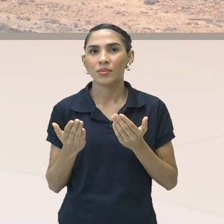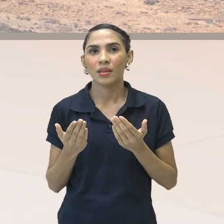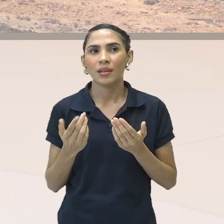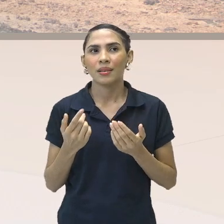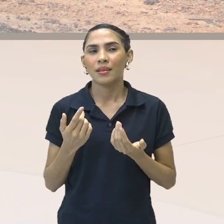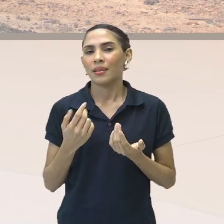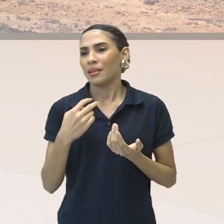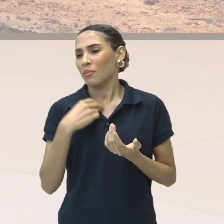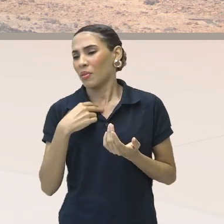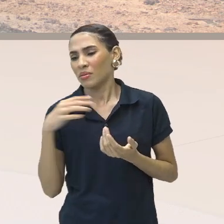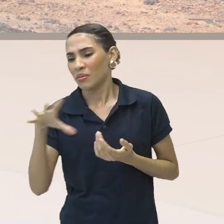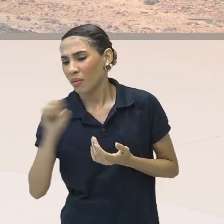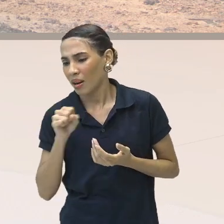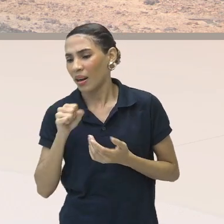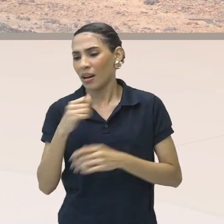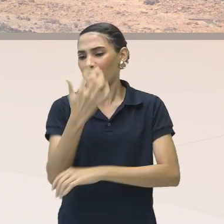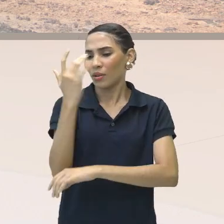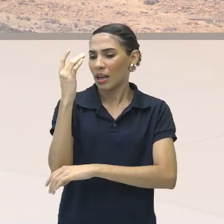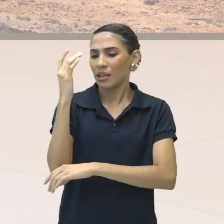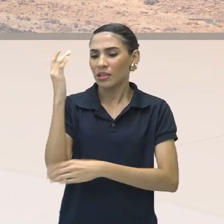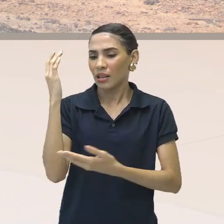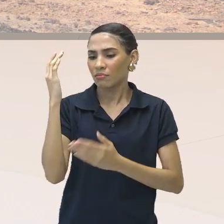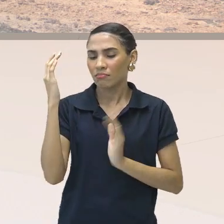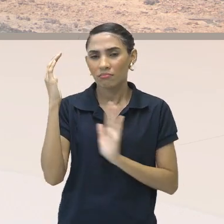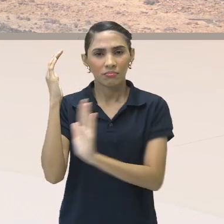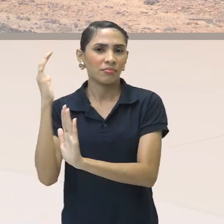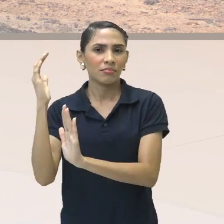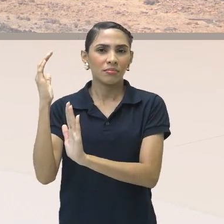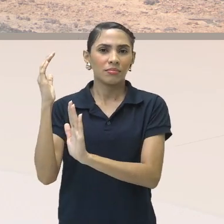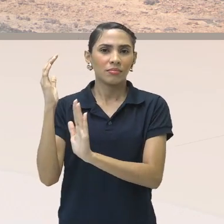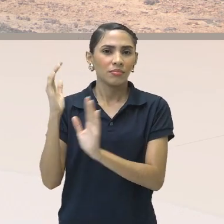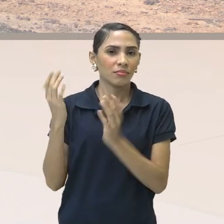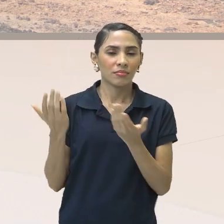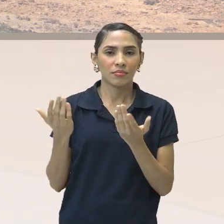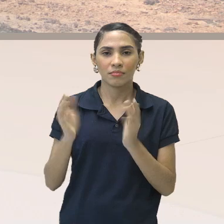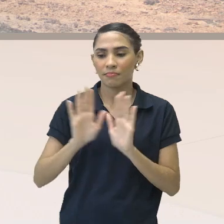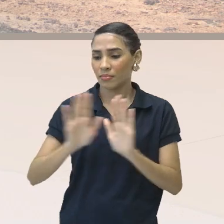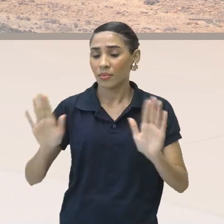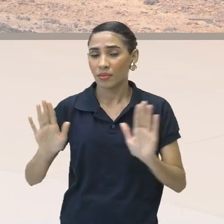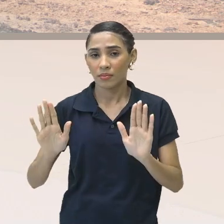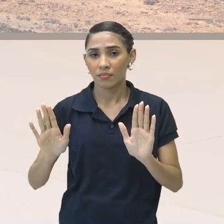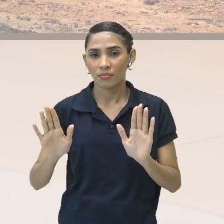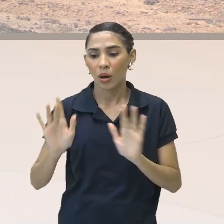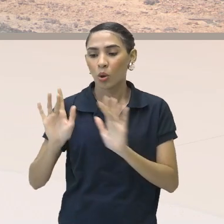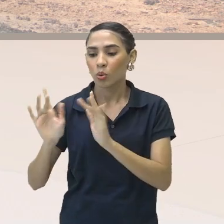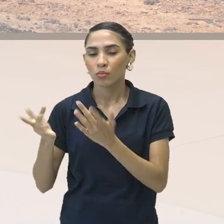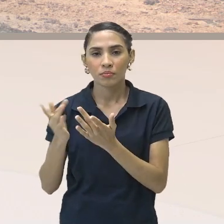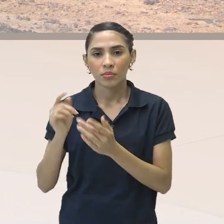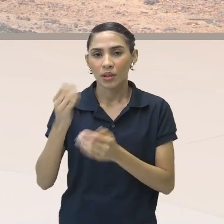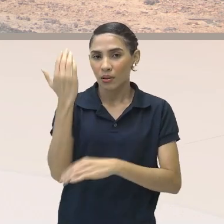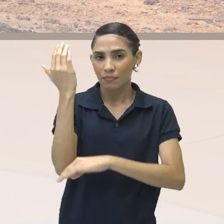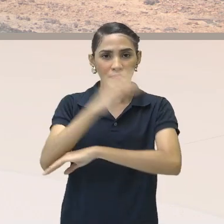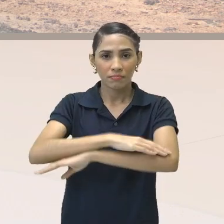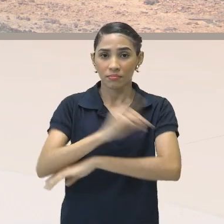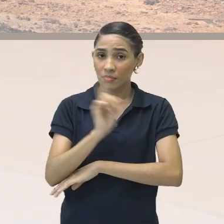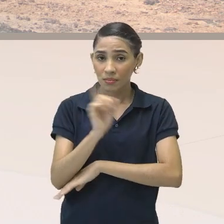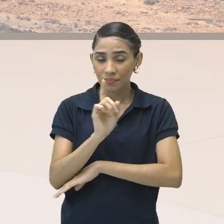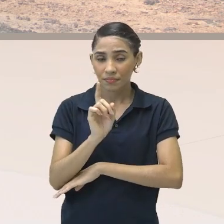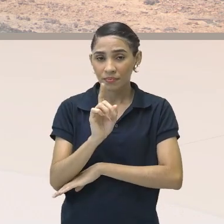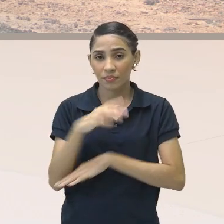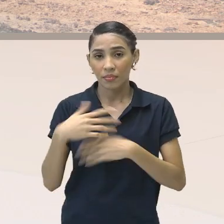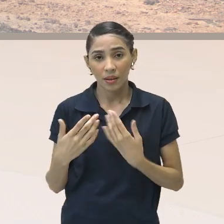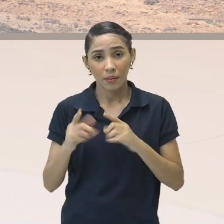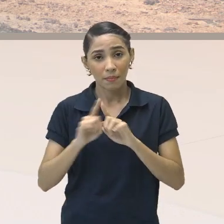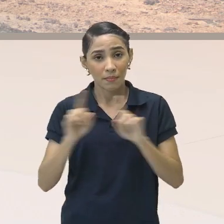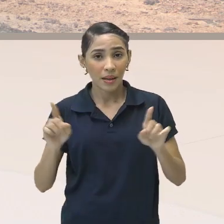pode tocar, deixa a floresta intacta, vamos ficar isolados e não toque em nada, não derruba nada, né? E ao